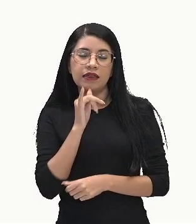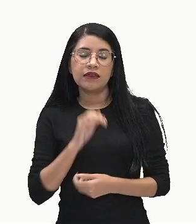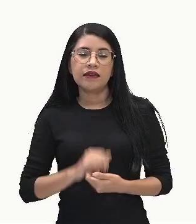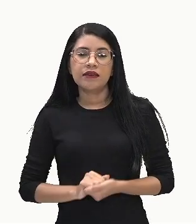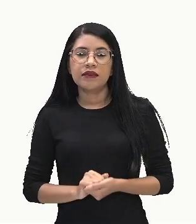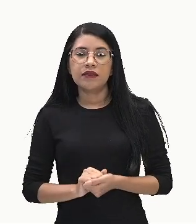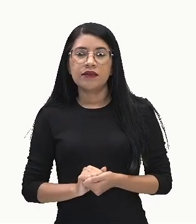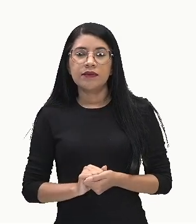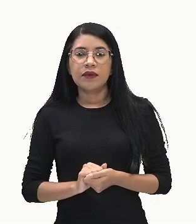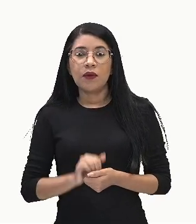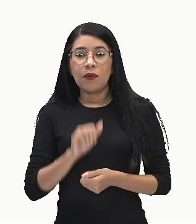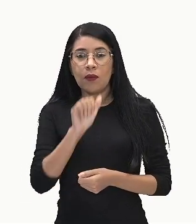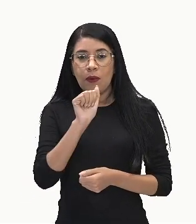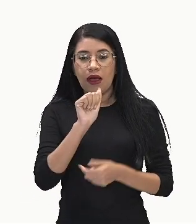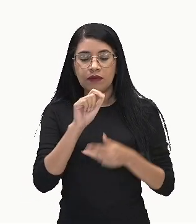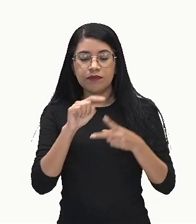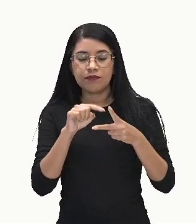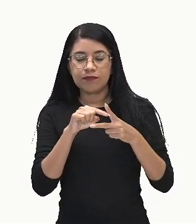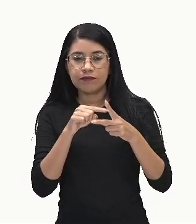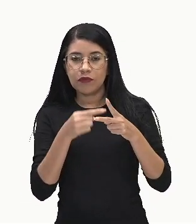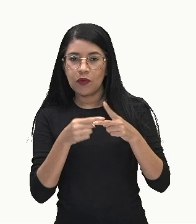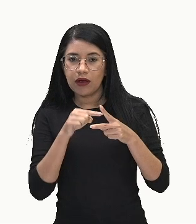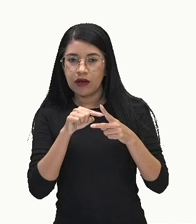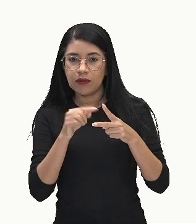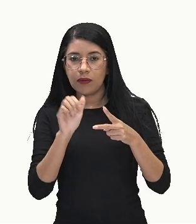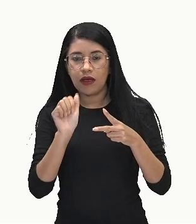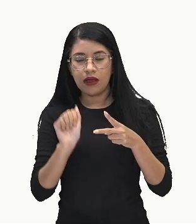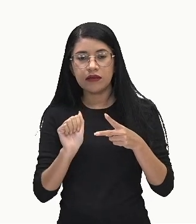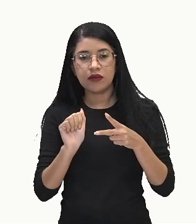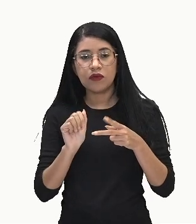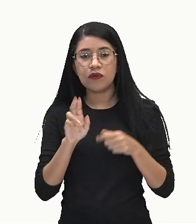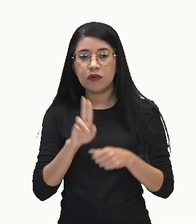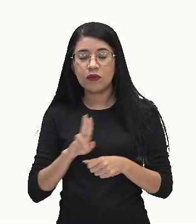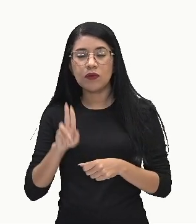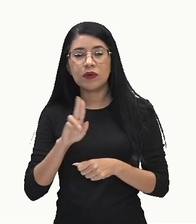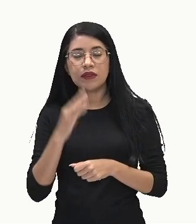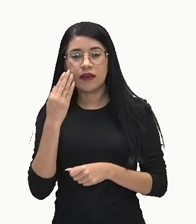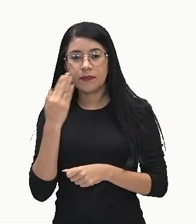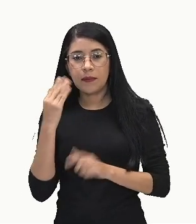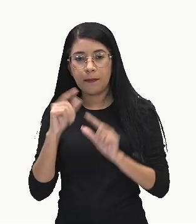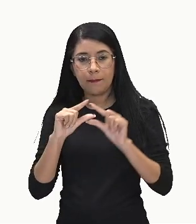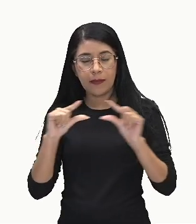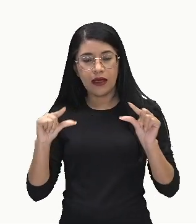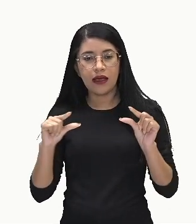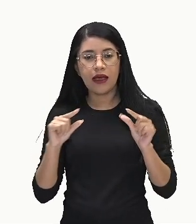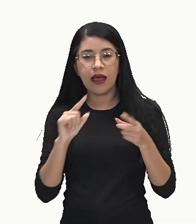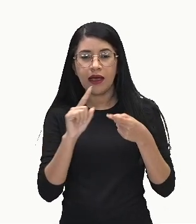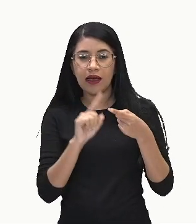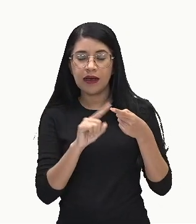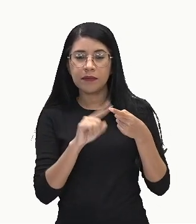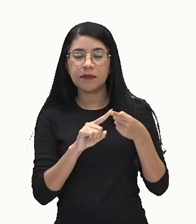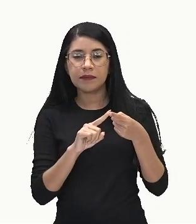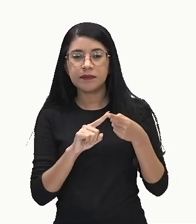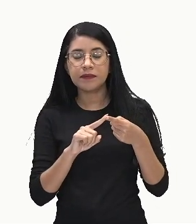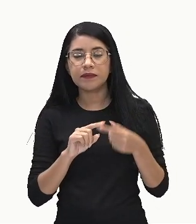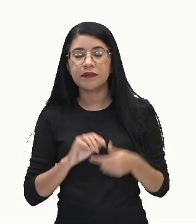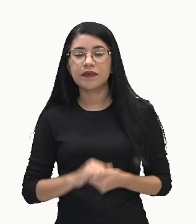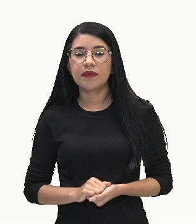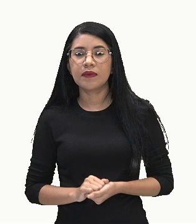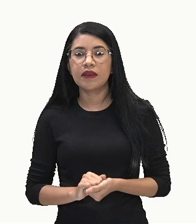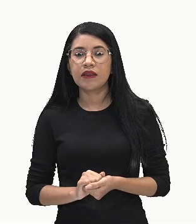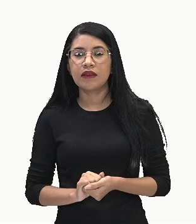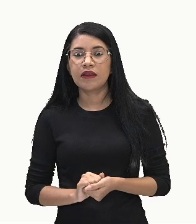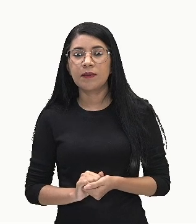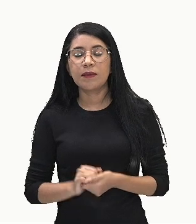o ângulo A, então eu vou utilizar essa primeira aqui, ó, tá? Por quê? Porque aí eu vou trabalhar